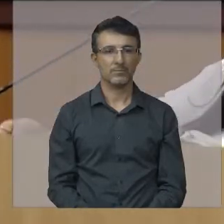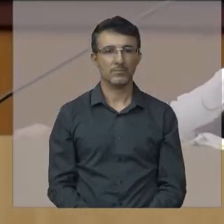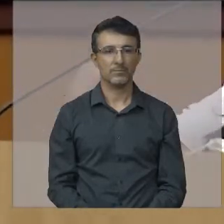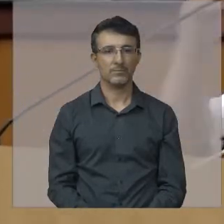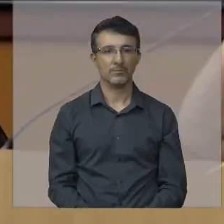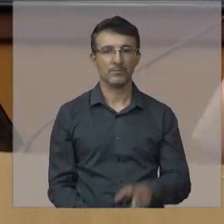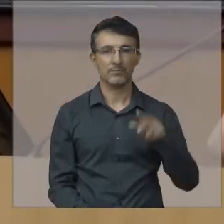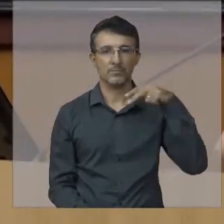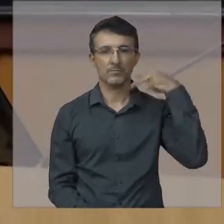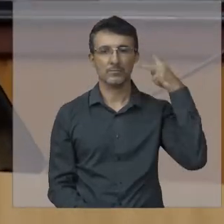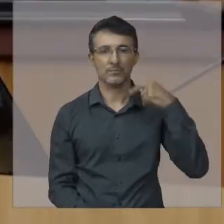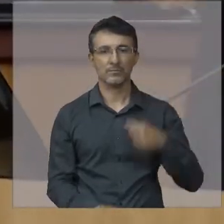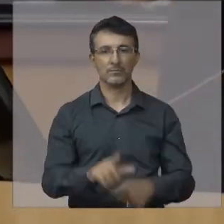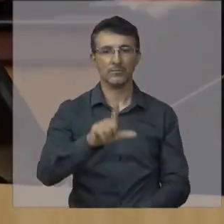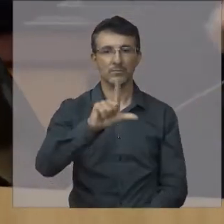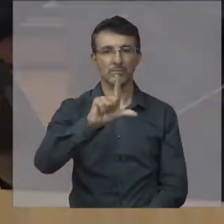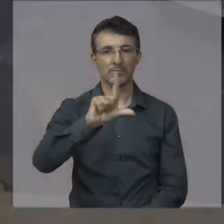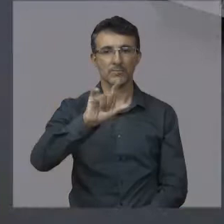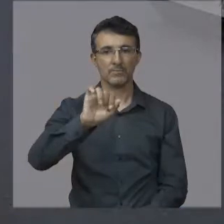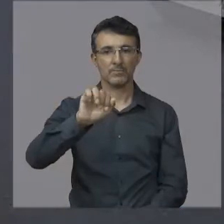Próximo, Lino Bispo.